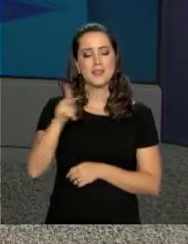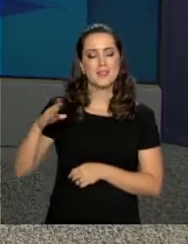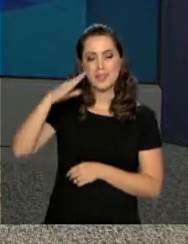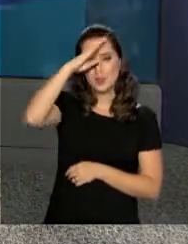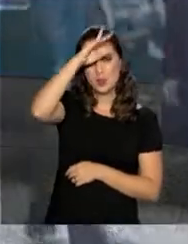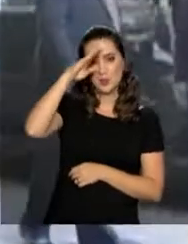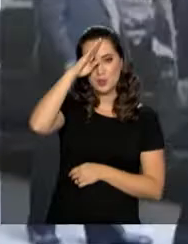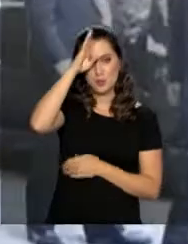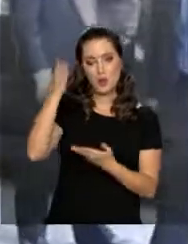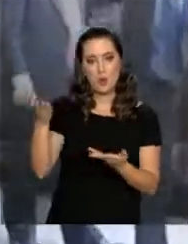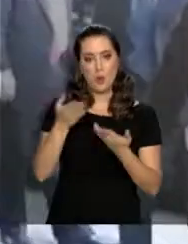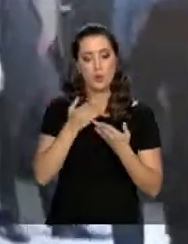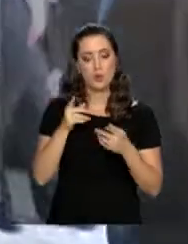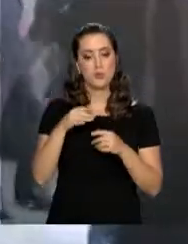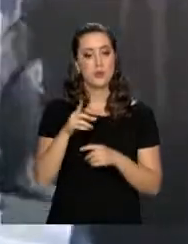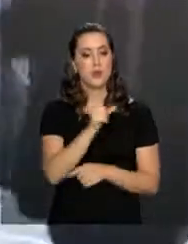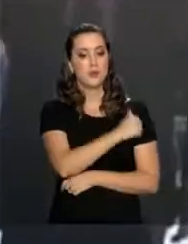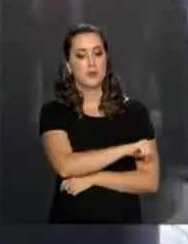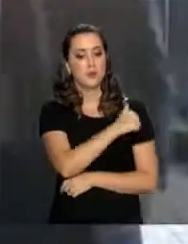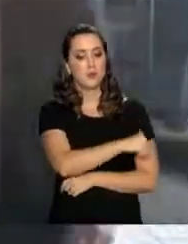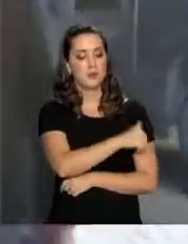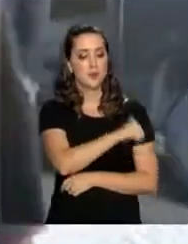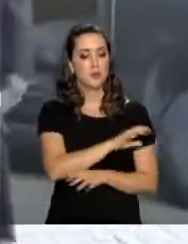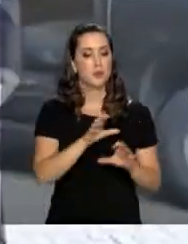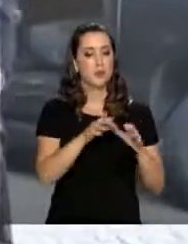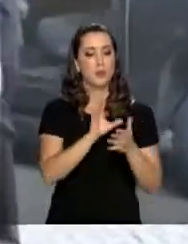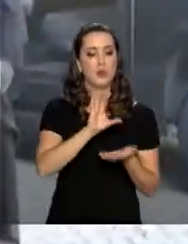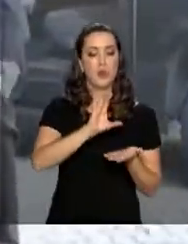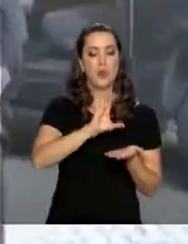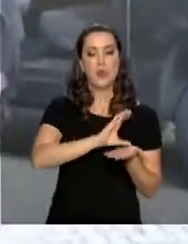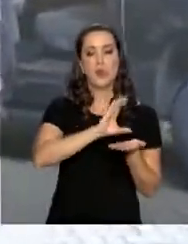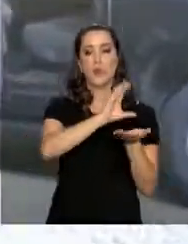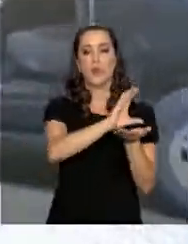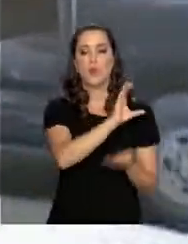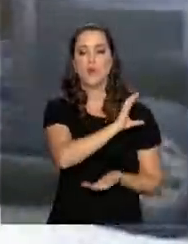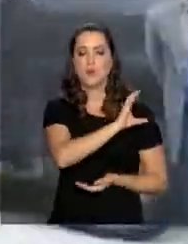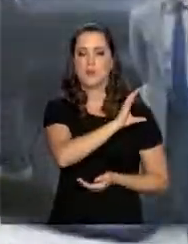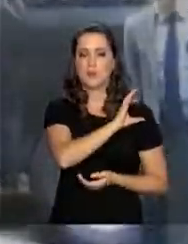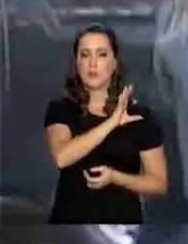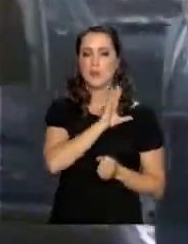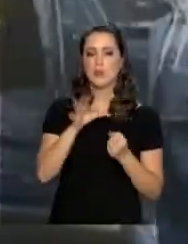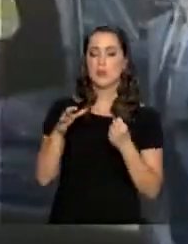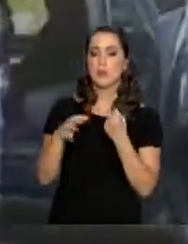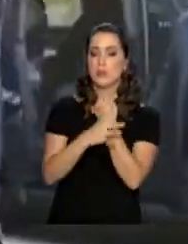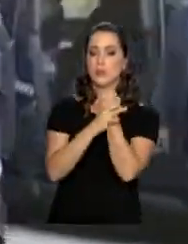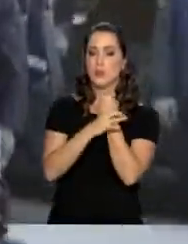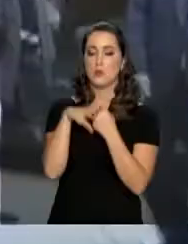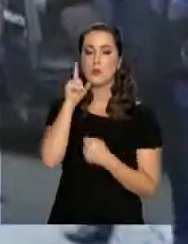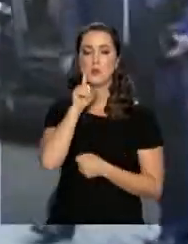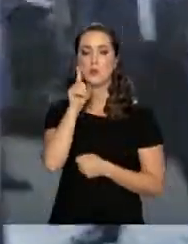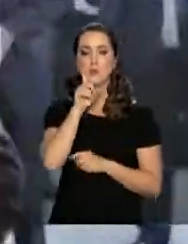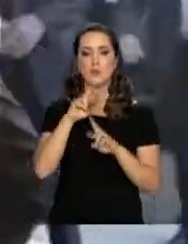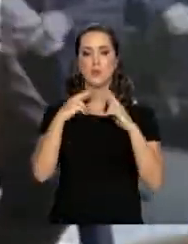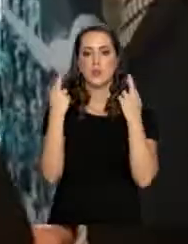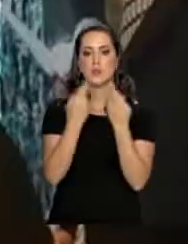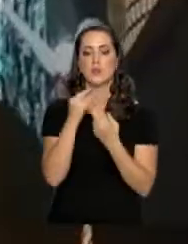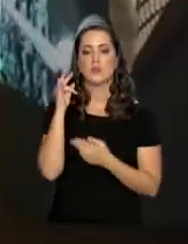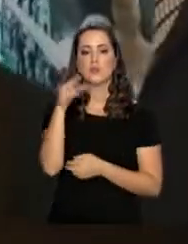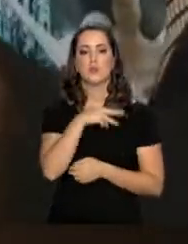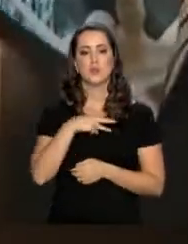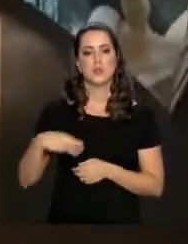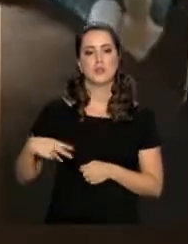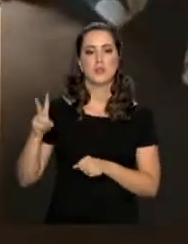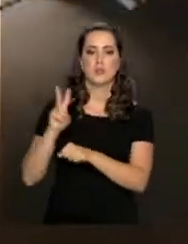o conselheiro de Segurança Nacional dos Estados Unidos, John Bolton. Também participaram da reunião os futuros ministros da